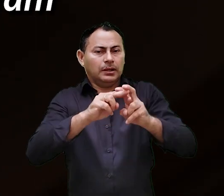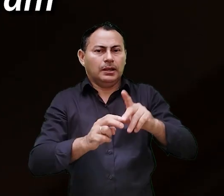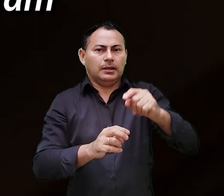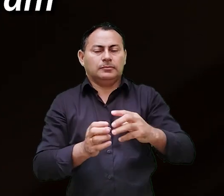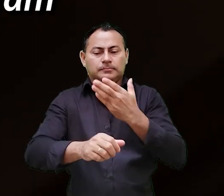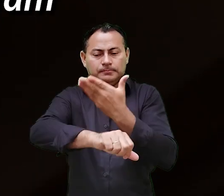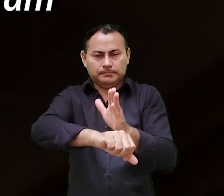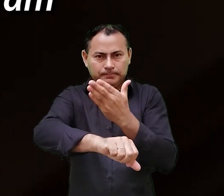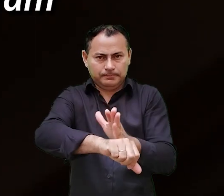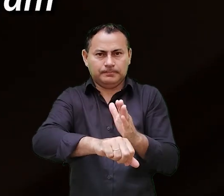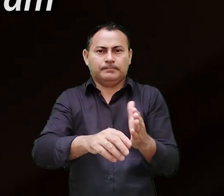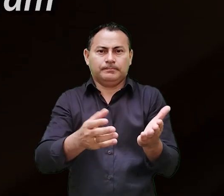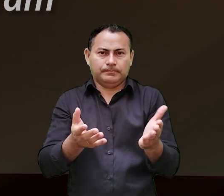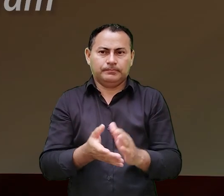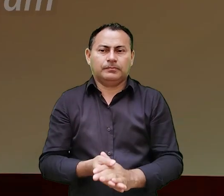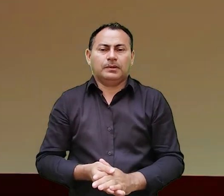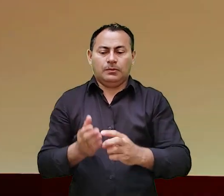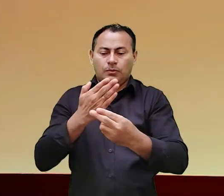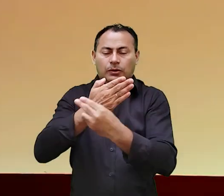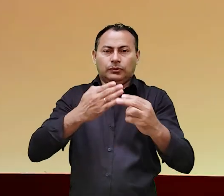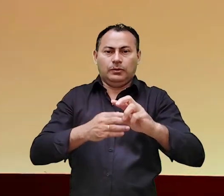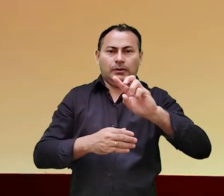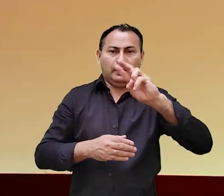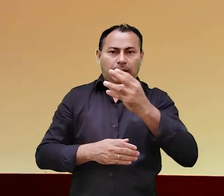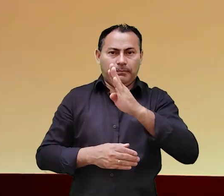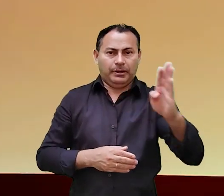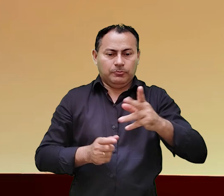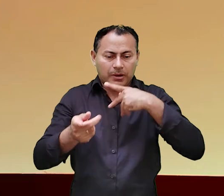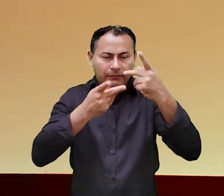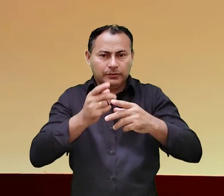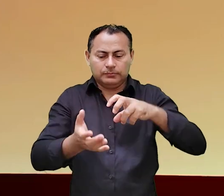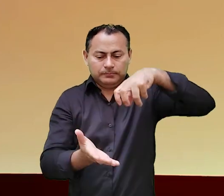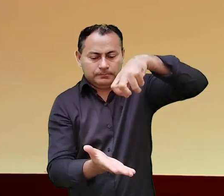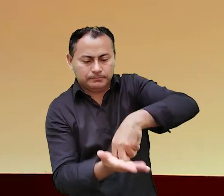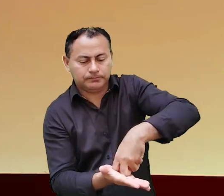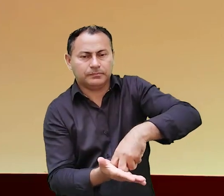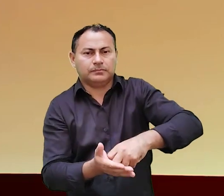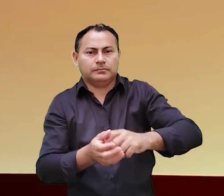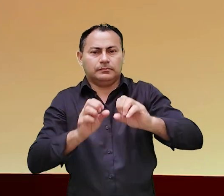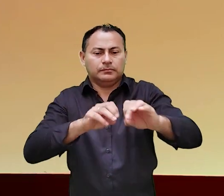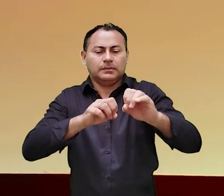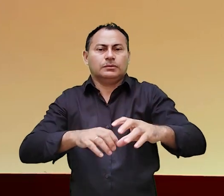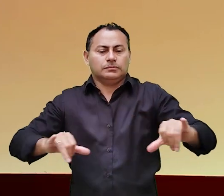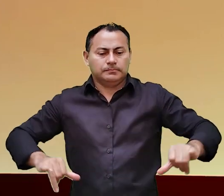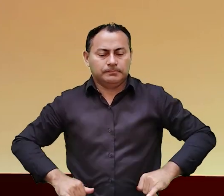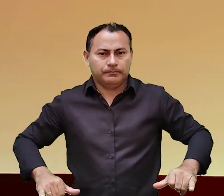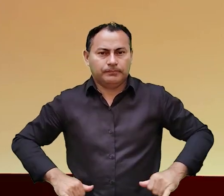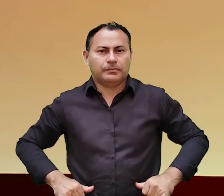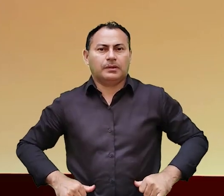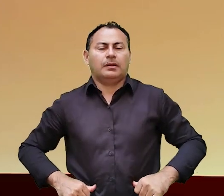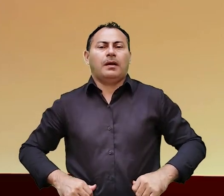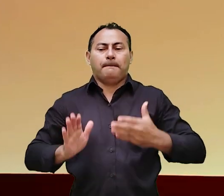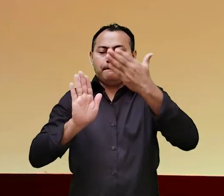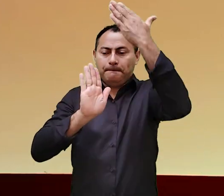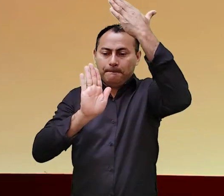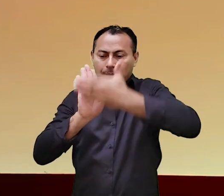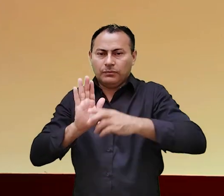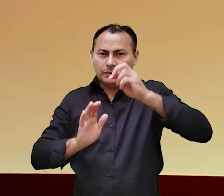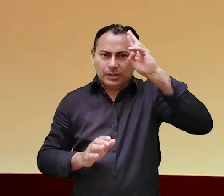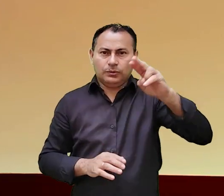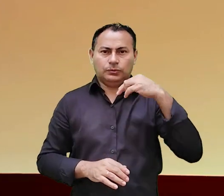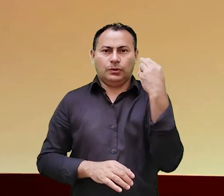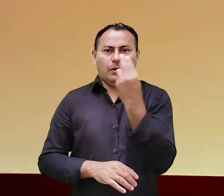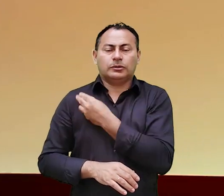que por ela foram exercitados. O autor de Hebreus está dizendo que o castigo, disciplina ou sofrimento são uma prova